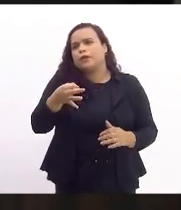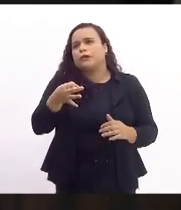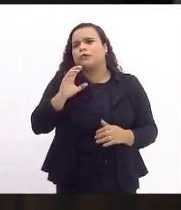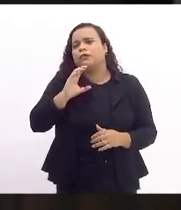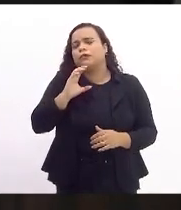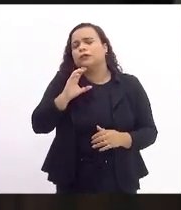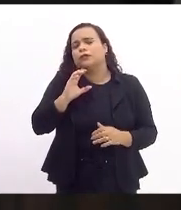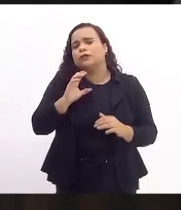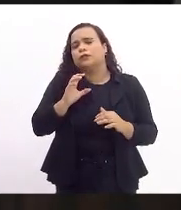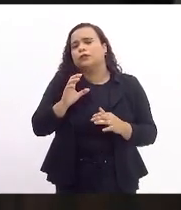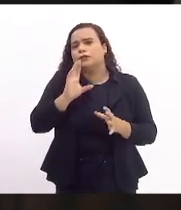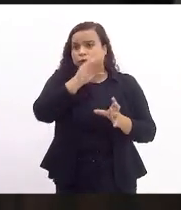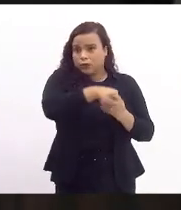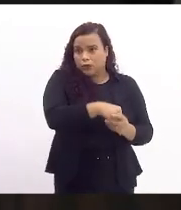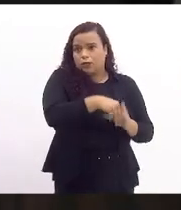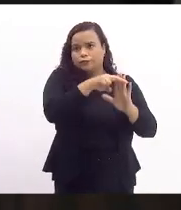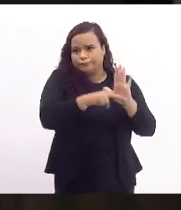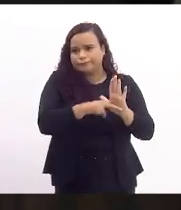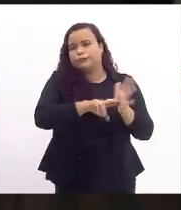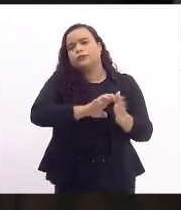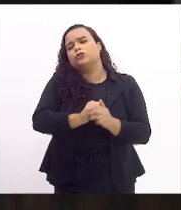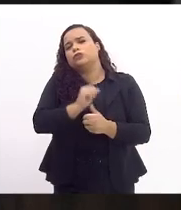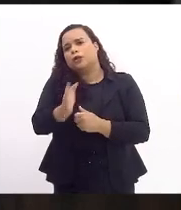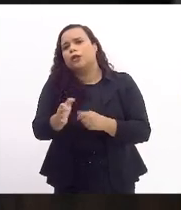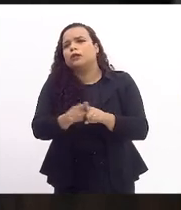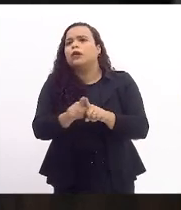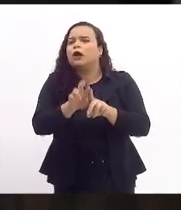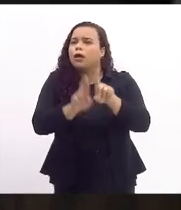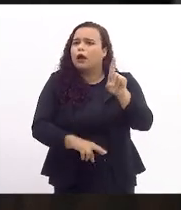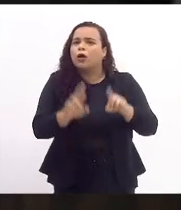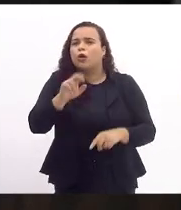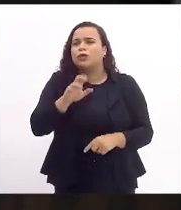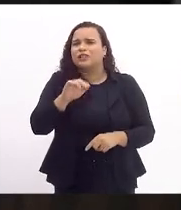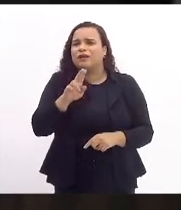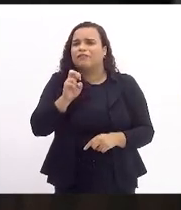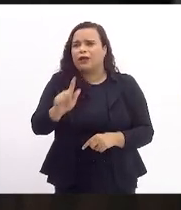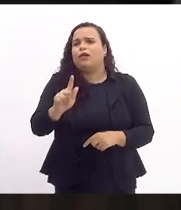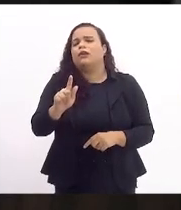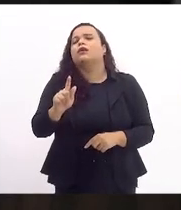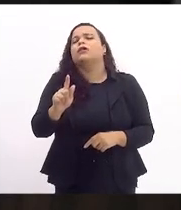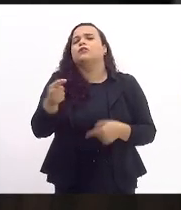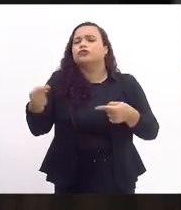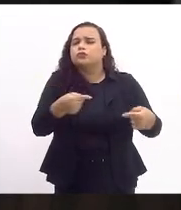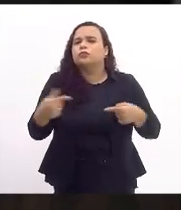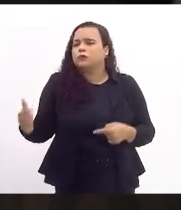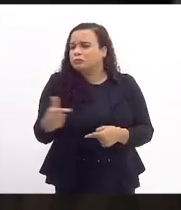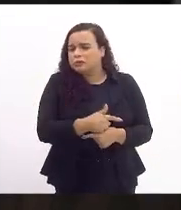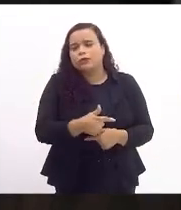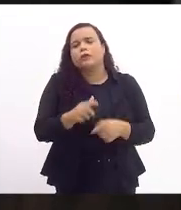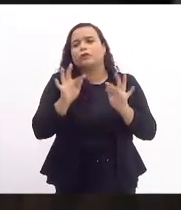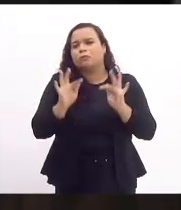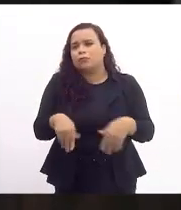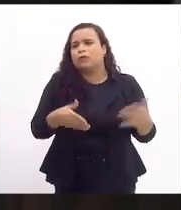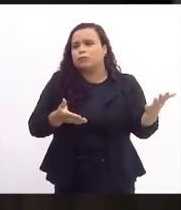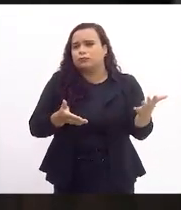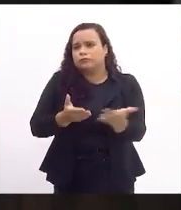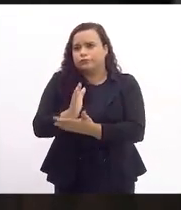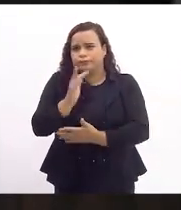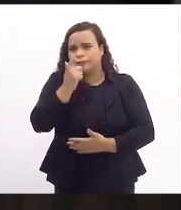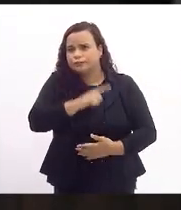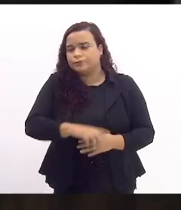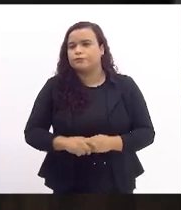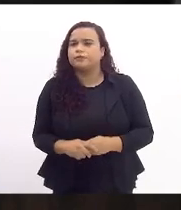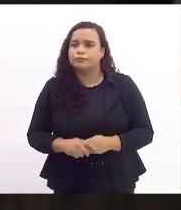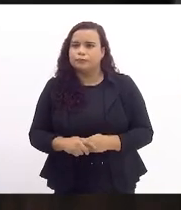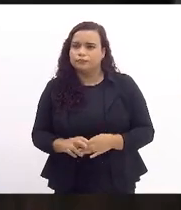relator Deputado rosenverg Reis em discussão não havendo Quem Queira discutir encerrada a discussão e votação sou de que aprovam permaneçam Como estão